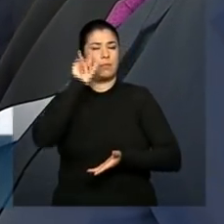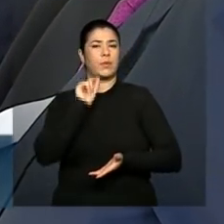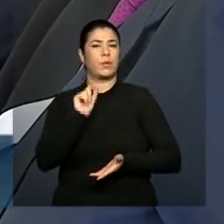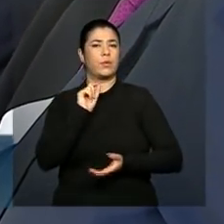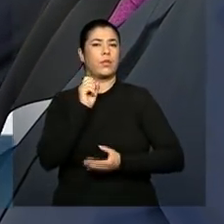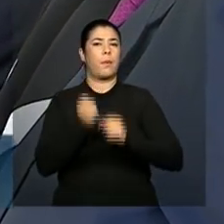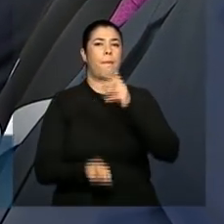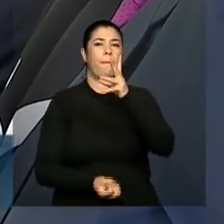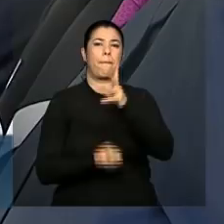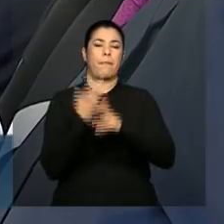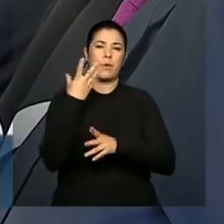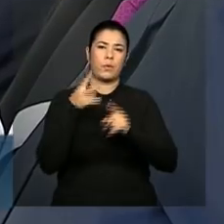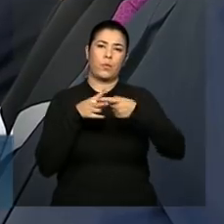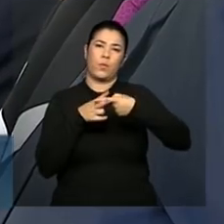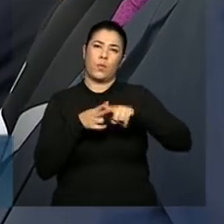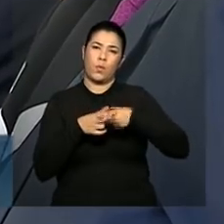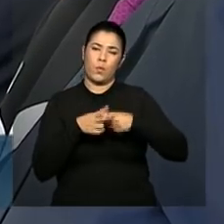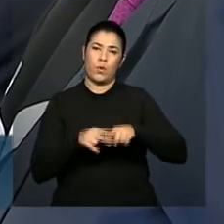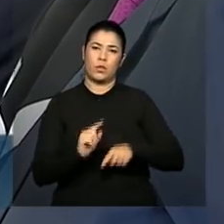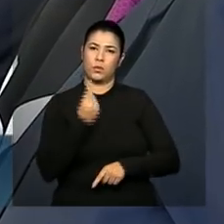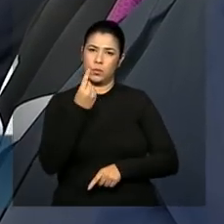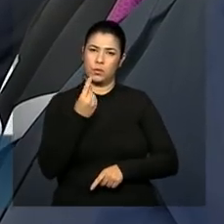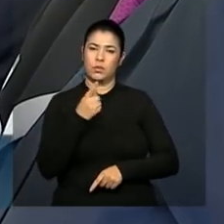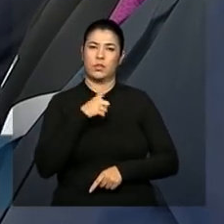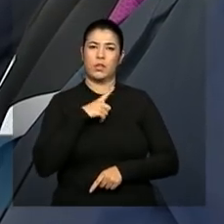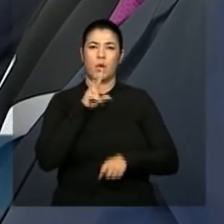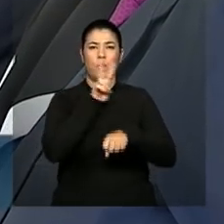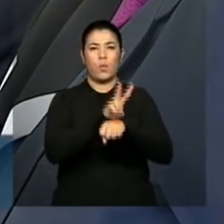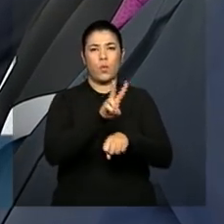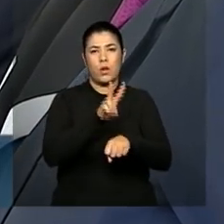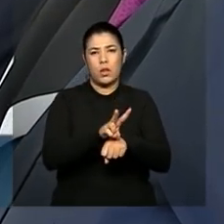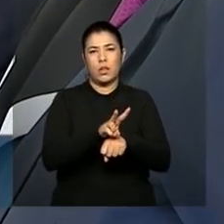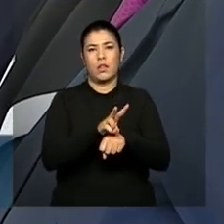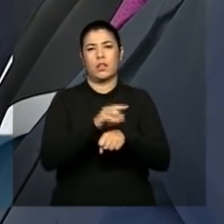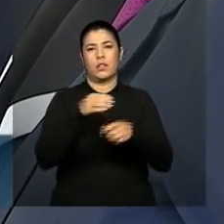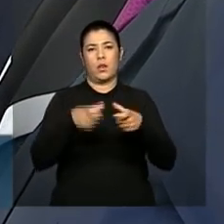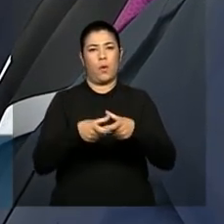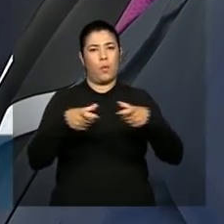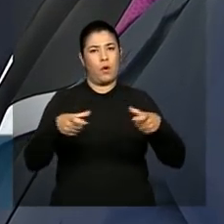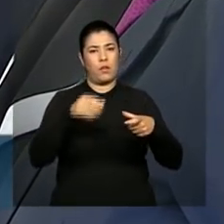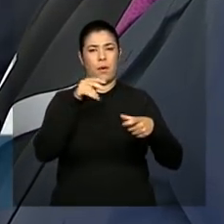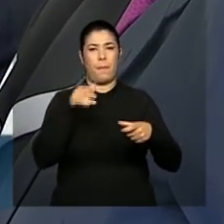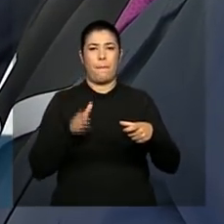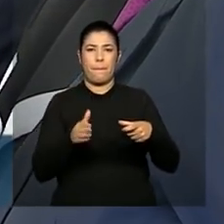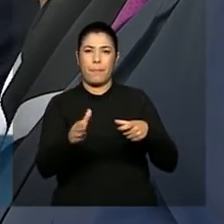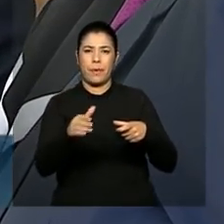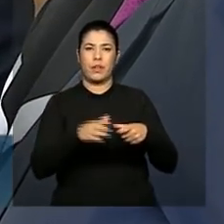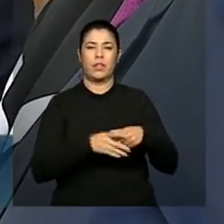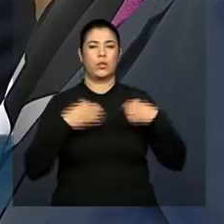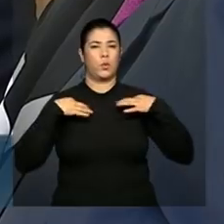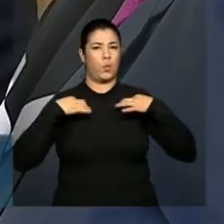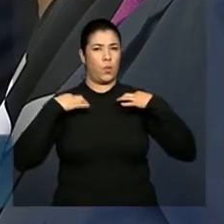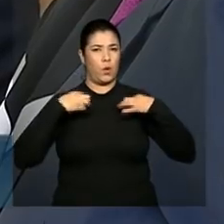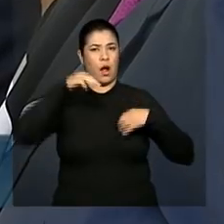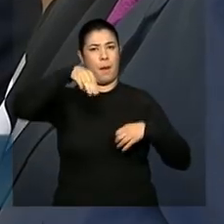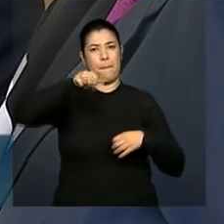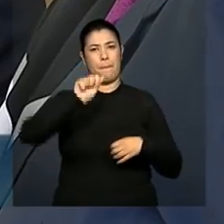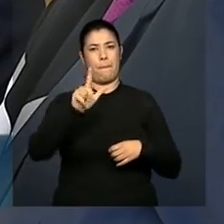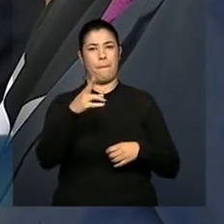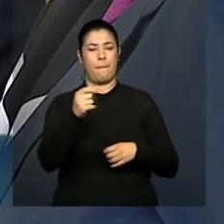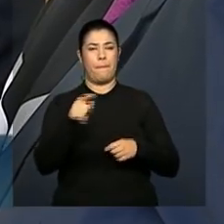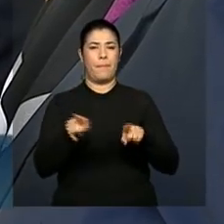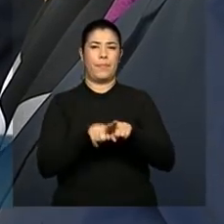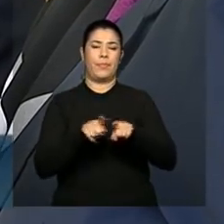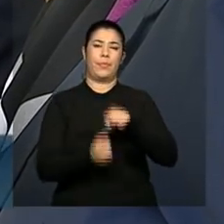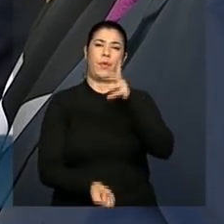produtos manufaturados, como conservas de peixe, por exemplo, e vestuário de malha, além de produtos básicos,